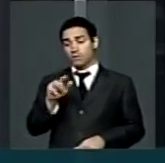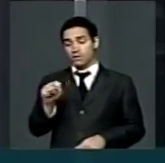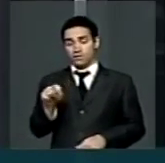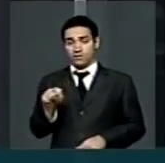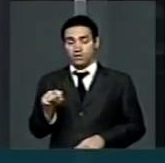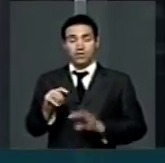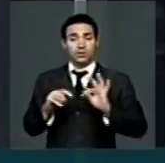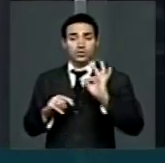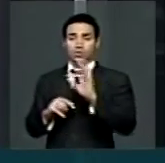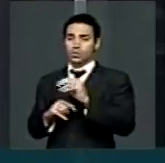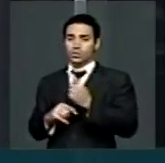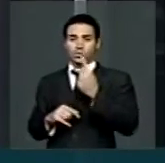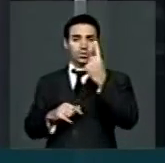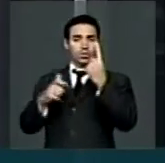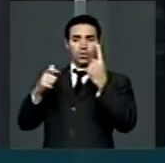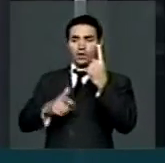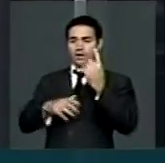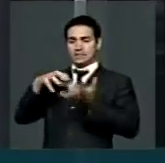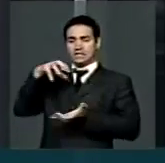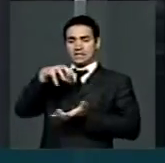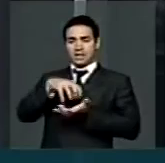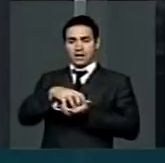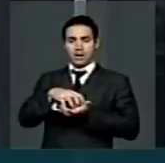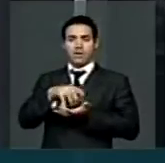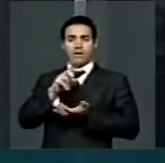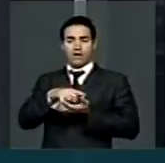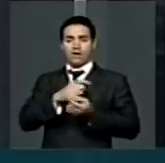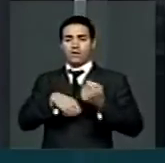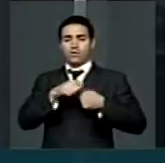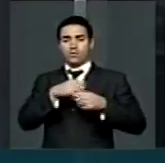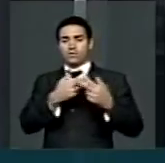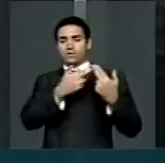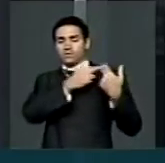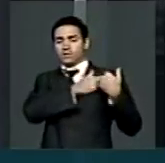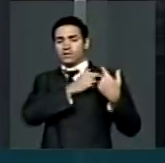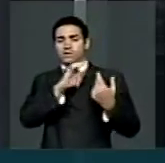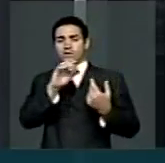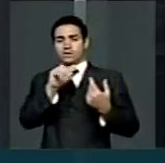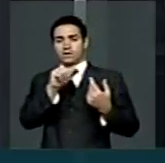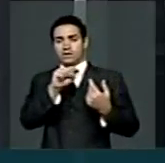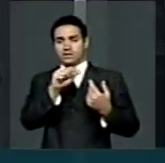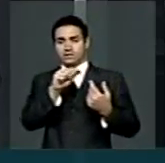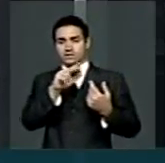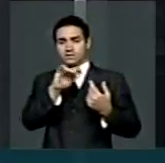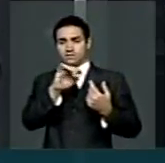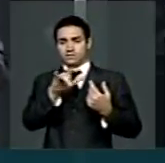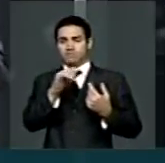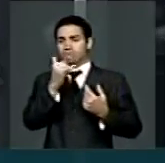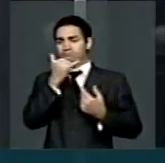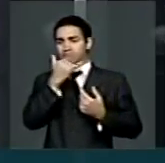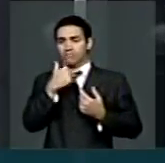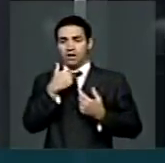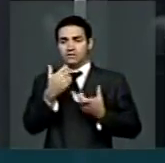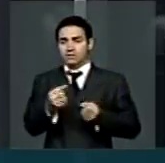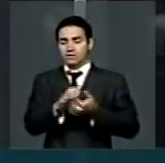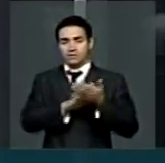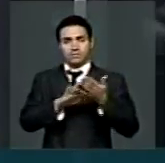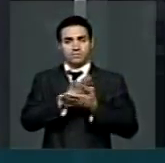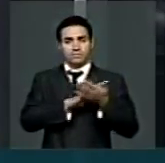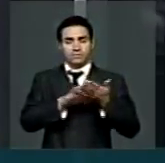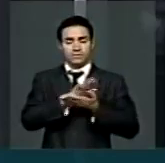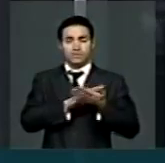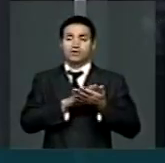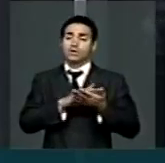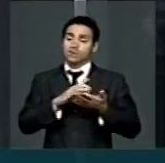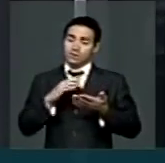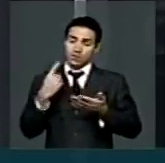Tudo é centralizado no Mantega, na área econômica, na Casa Civil. Isso é inadmissível. Nós precisamos dar um